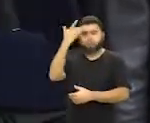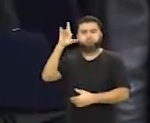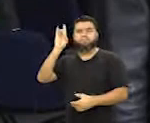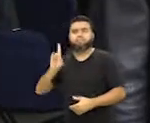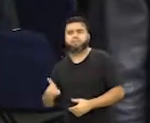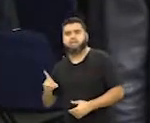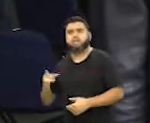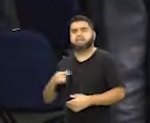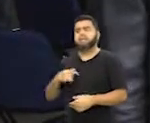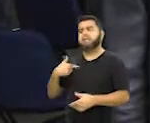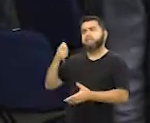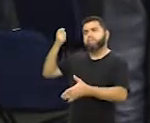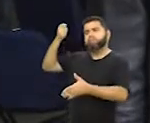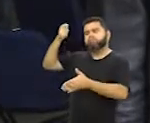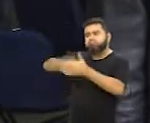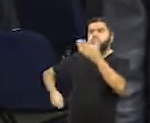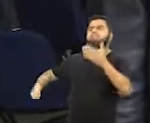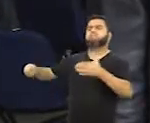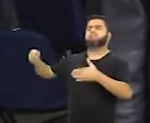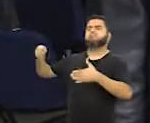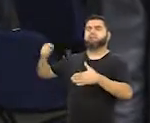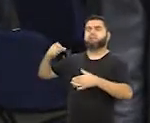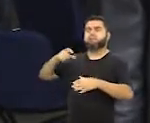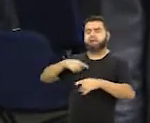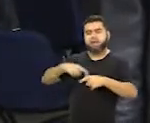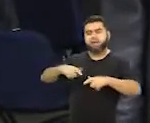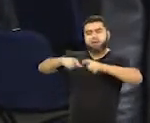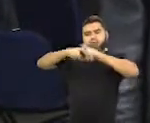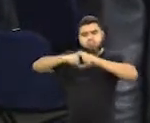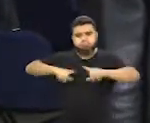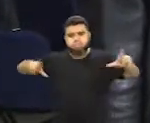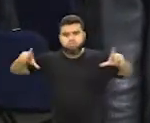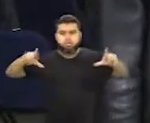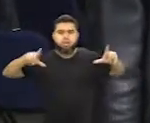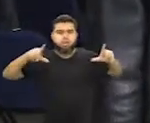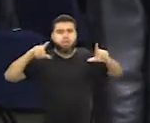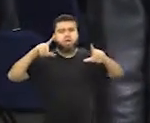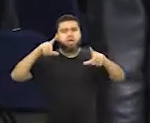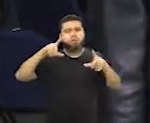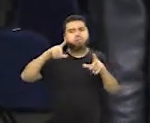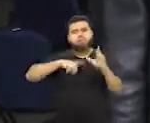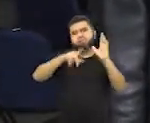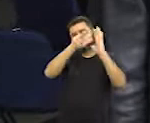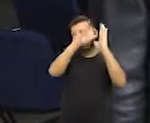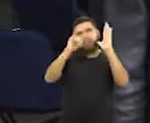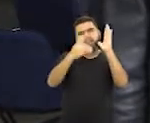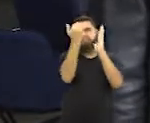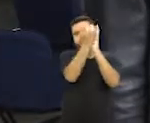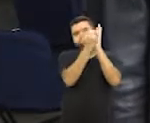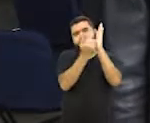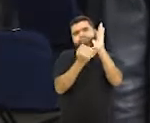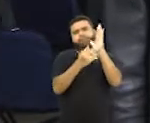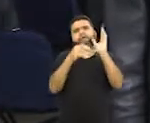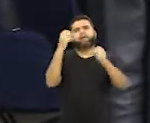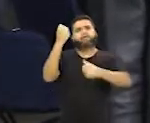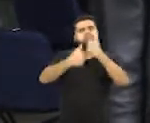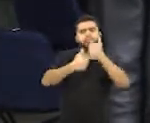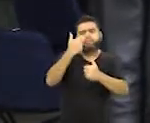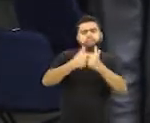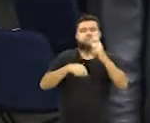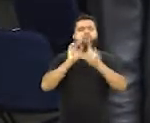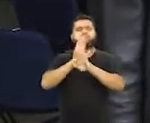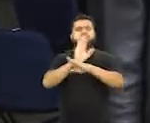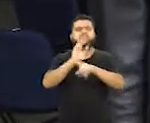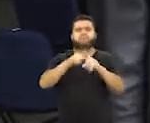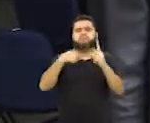Deficiência, a Convenção da ONU, e amplifica isso por meio de uma série de instrumentos, por uma série de artigos que vão tratar do